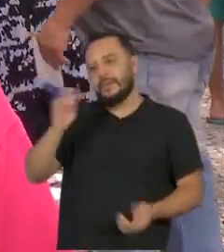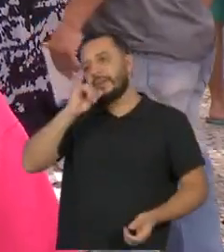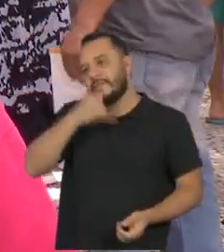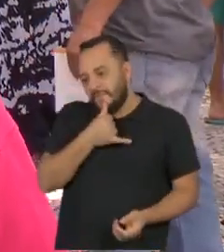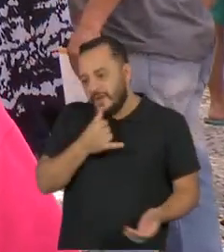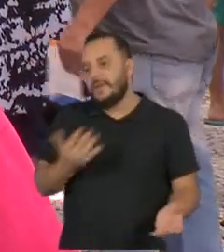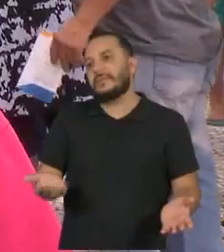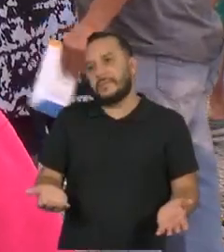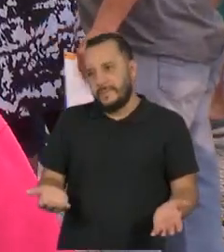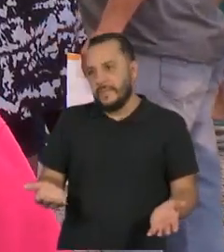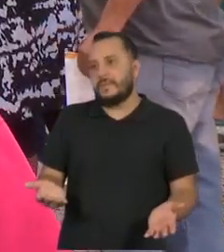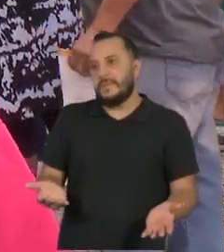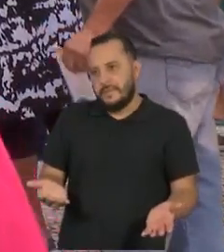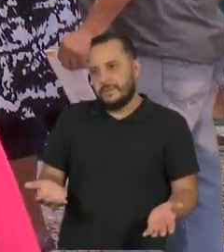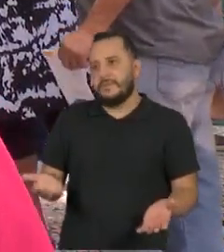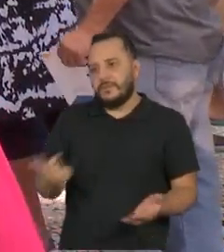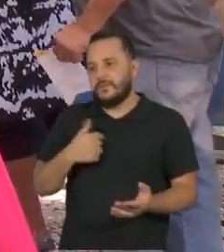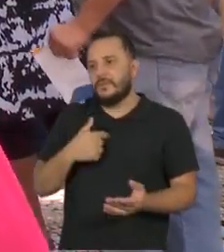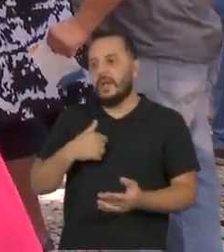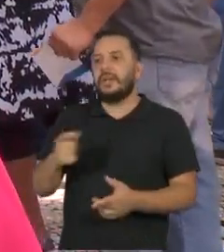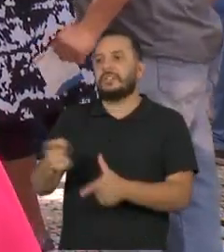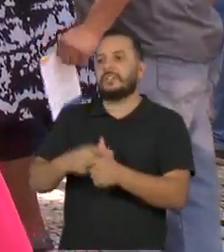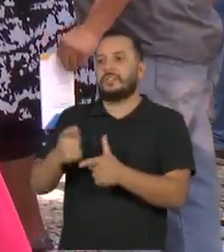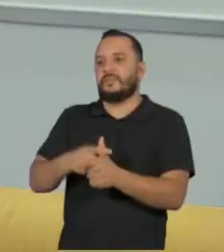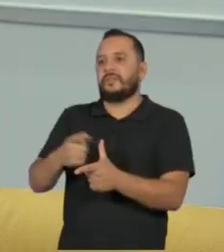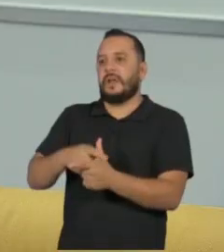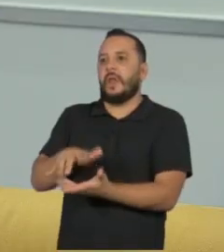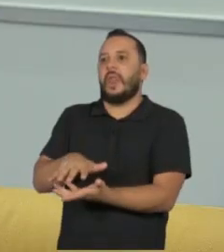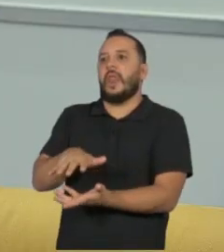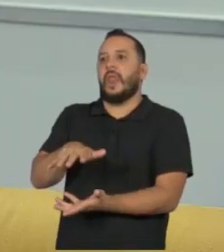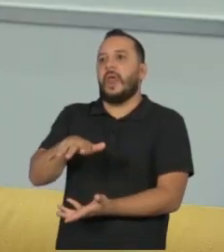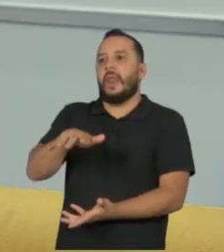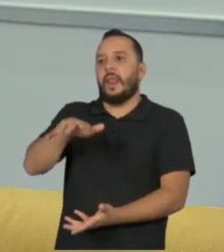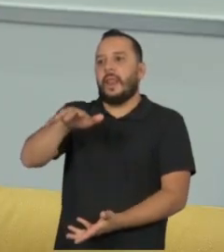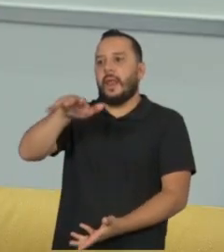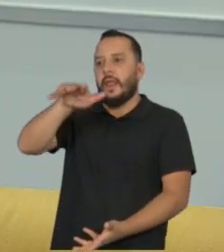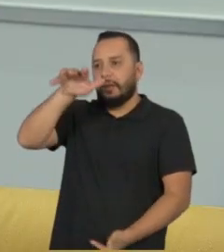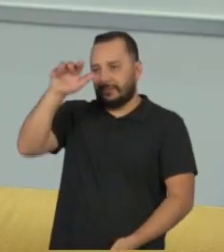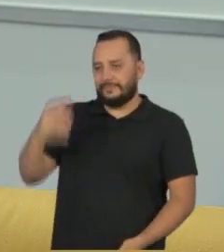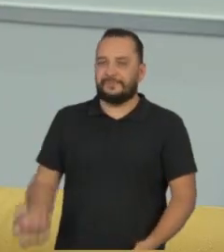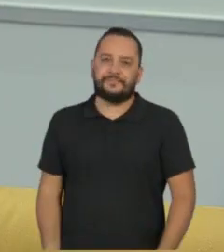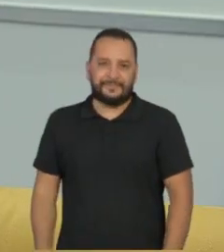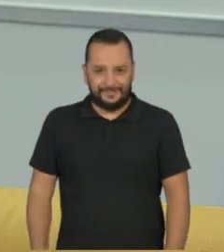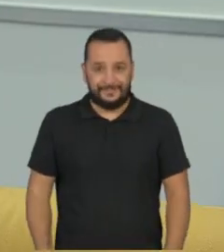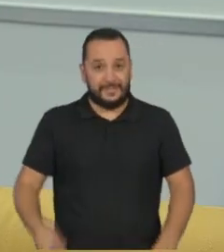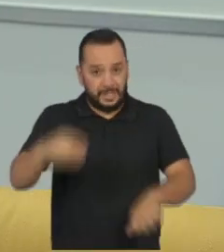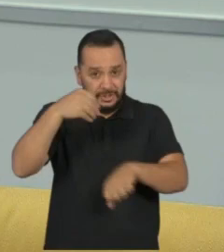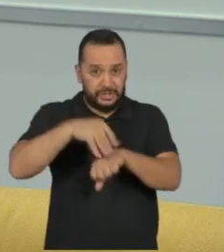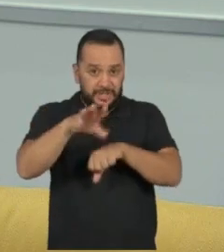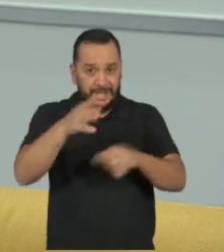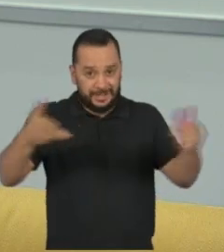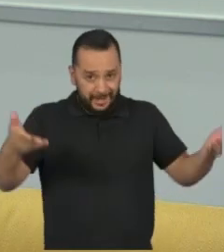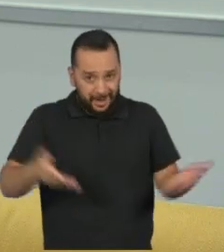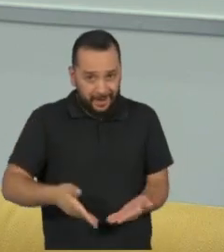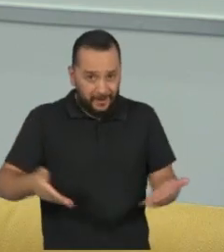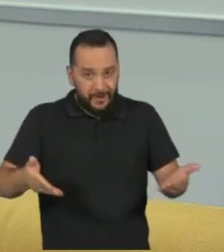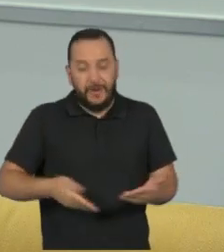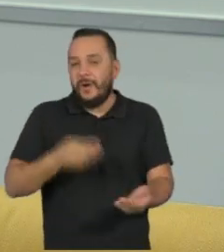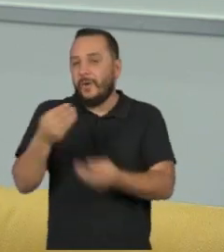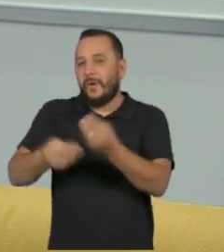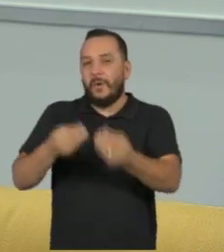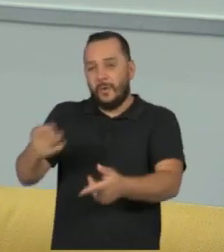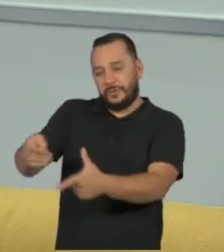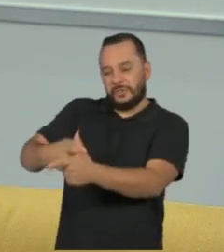infelizmente, essa bola de neve acontece de novo. Para nos dar boas dicas para escapar